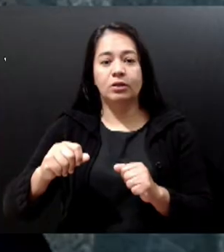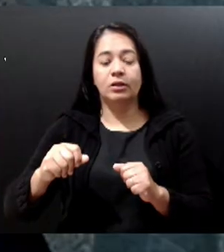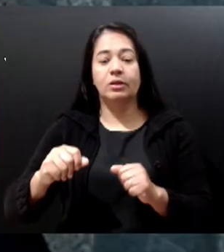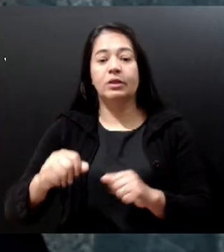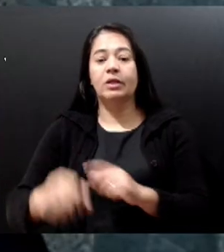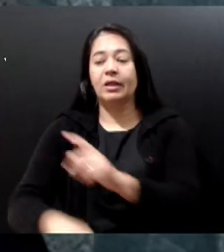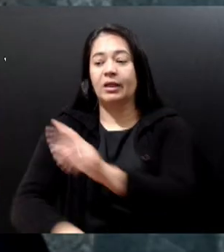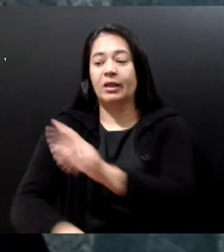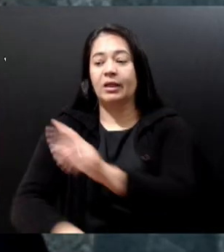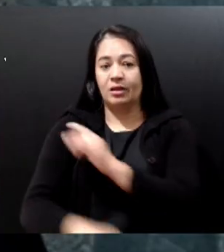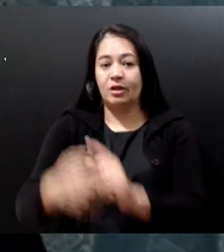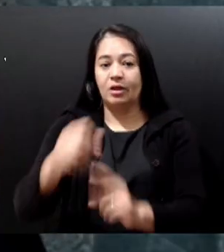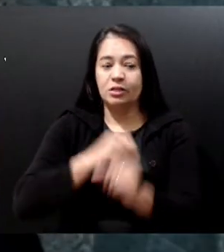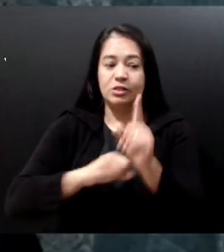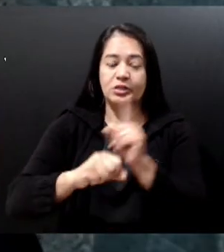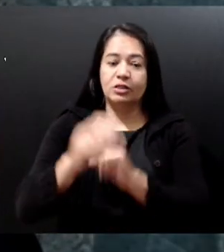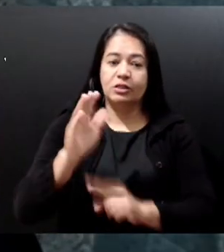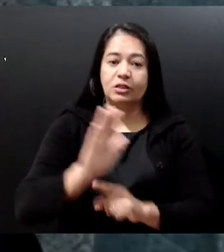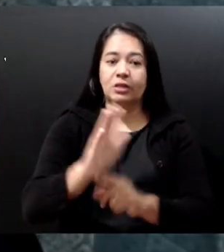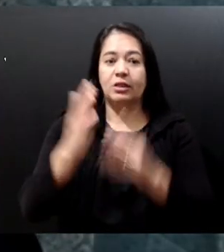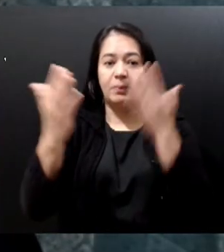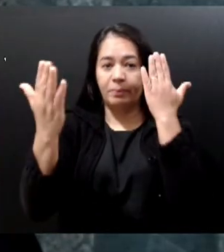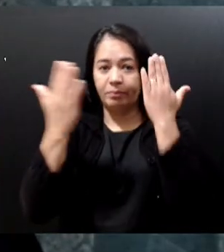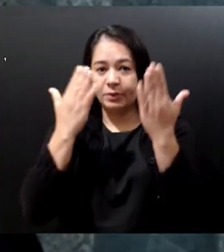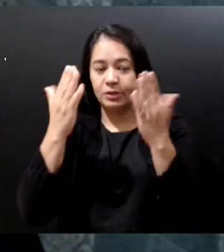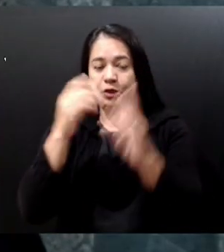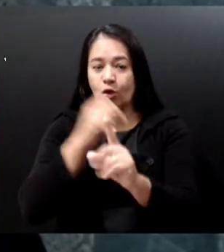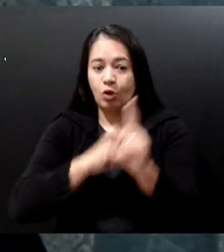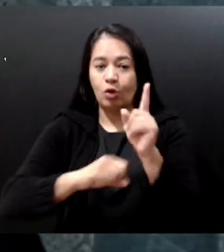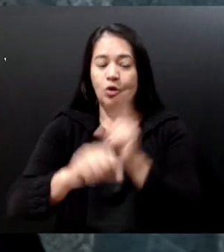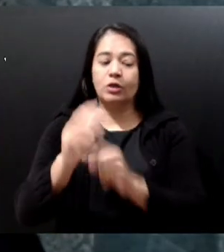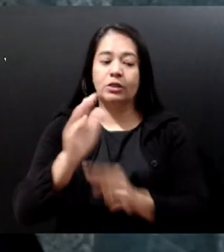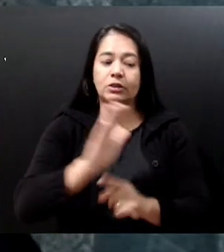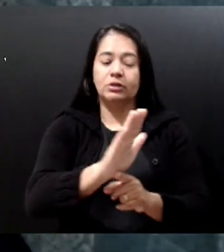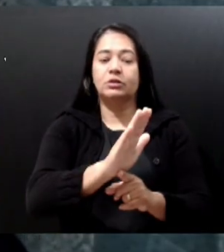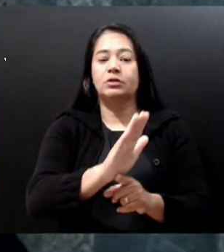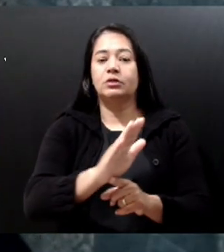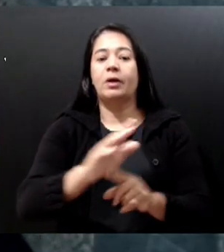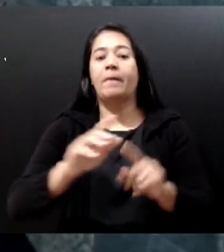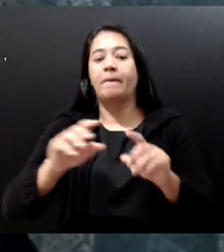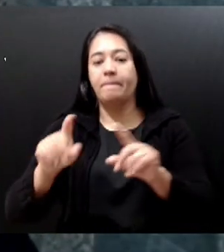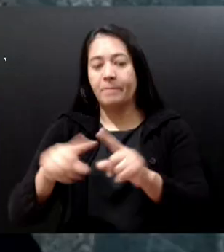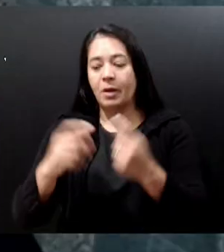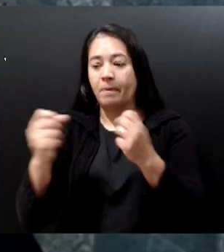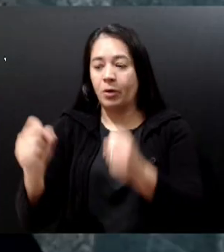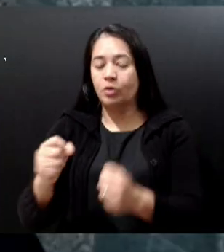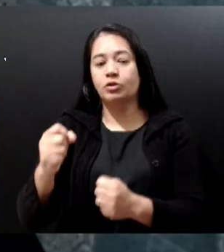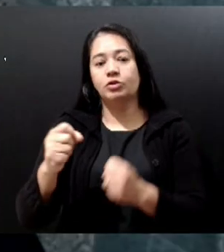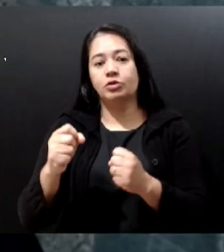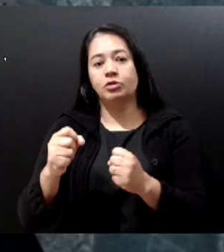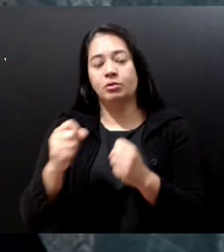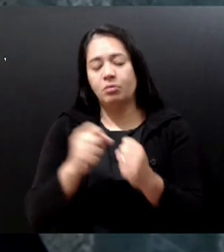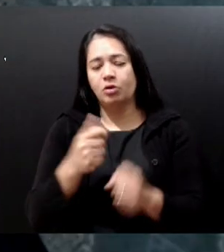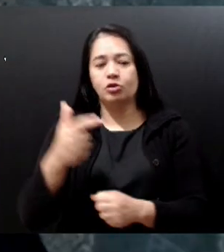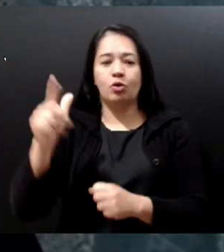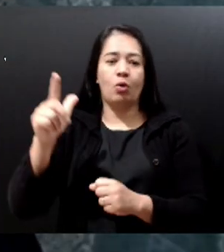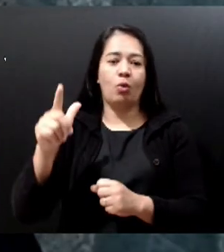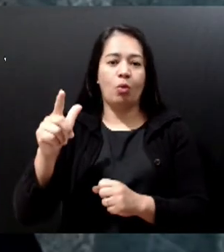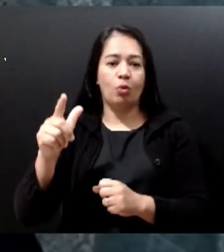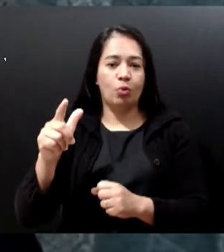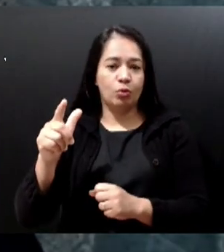assistentes sociais, pode ter outros profissionais que sejam necessários, se o juiz e o Ministério Público entender que